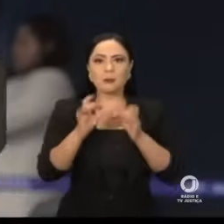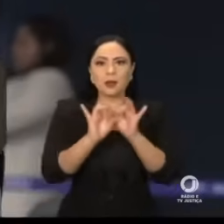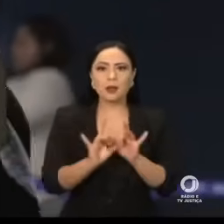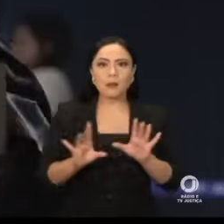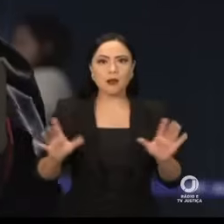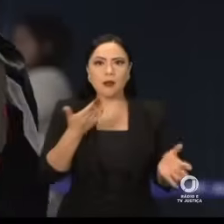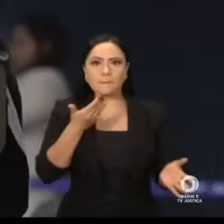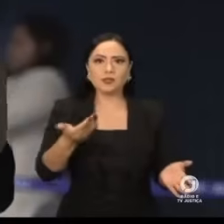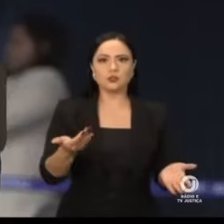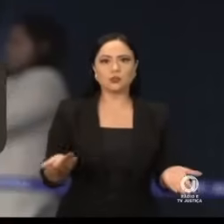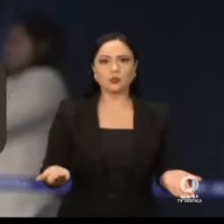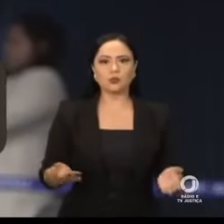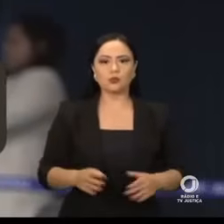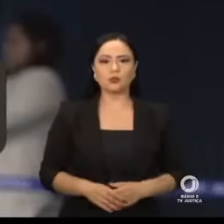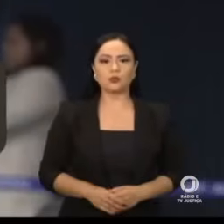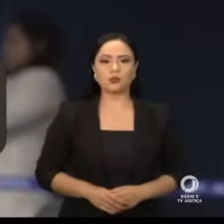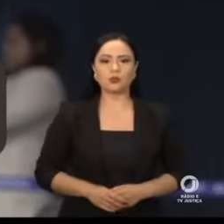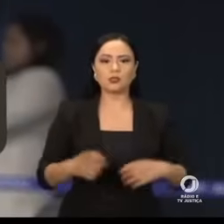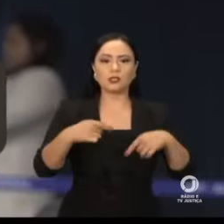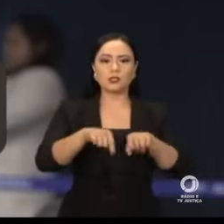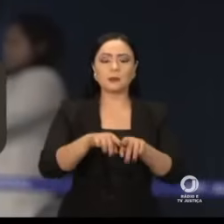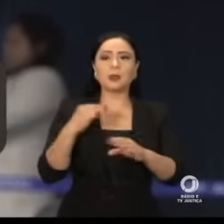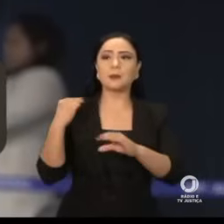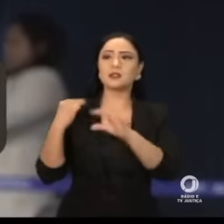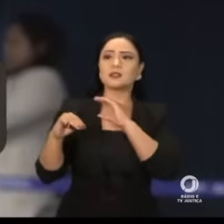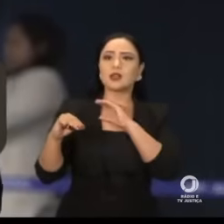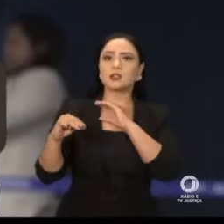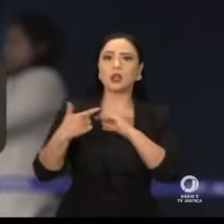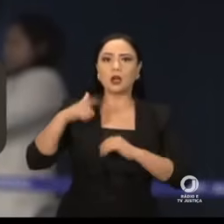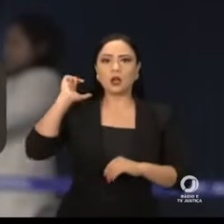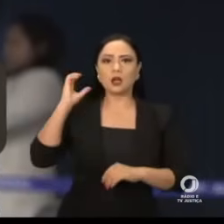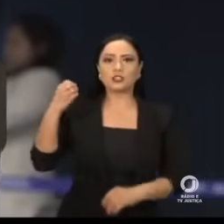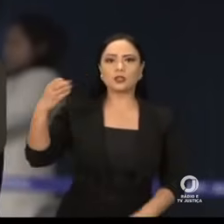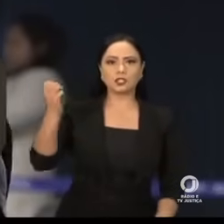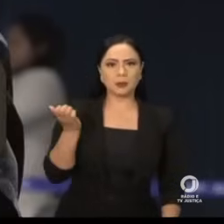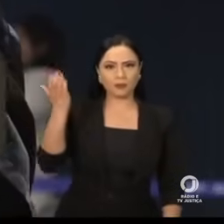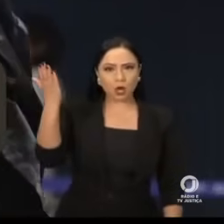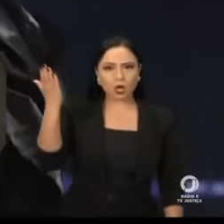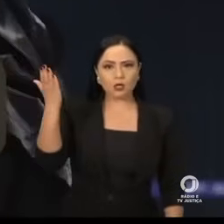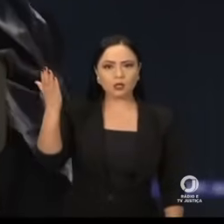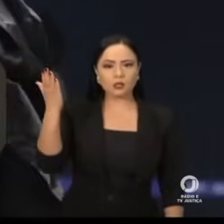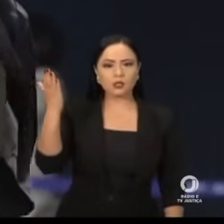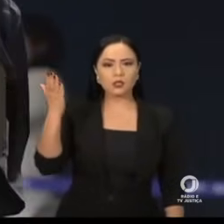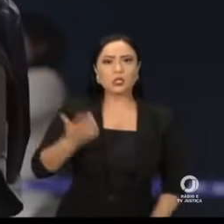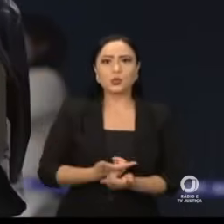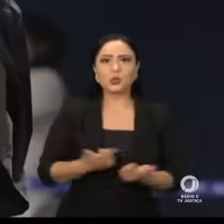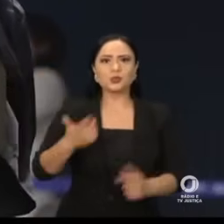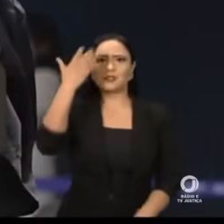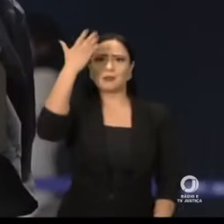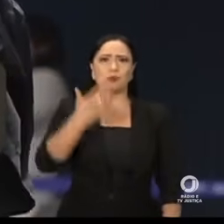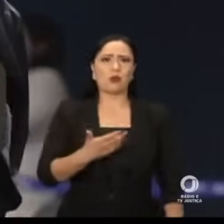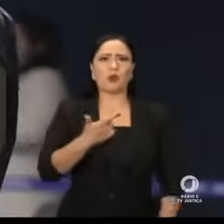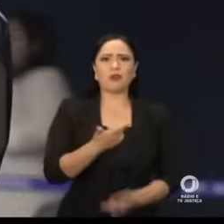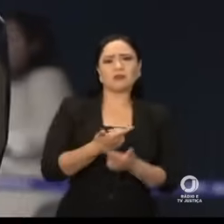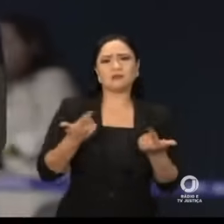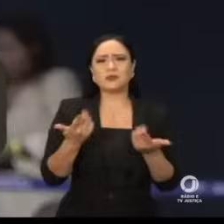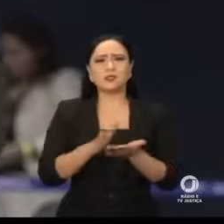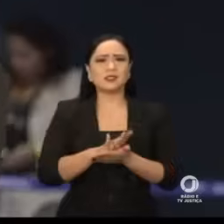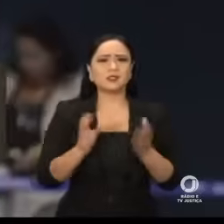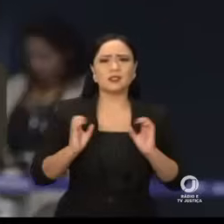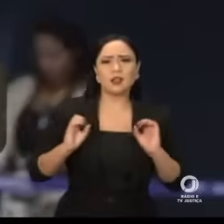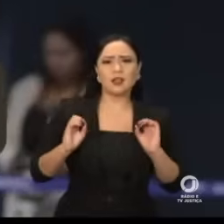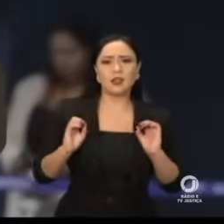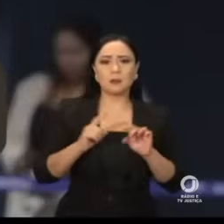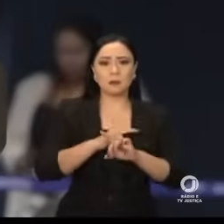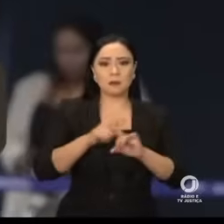E também colocou essa mensagem antes de viajar para o exterior. Então não há uma prova, não há um elemento. E mesmo assim se